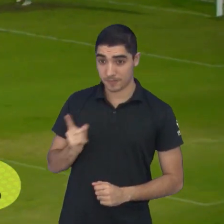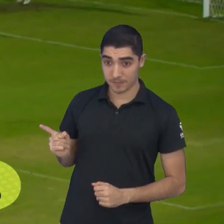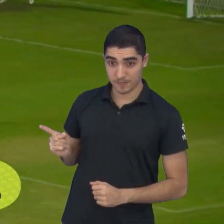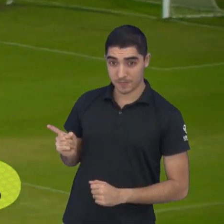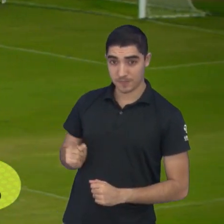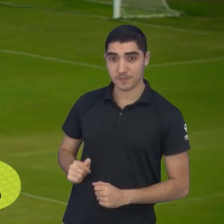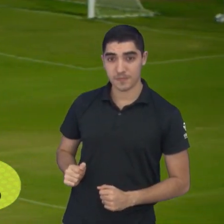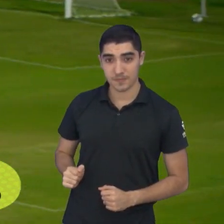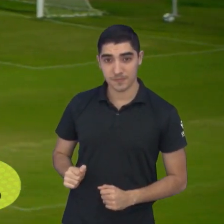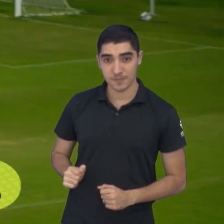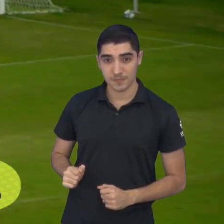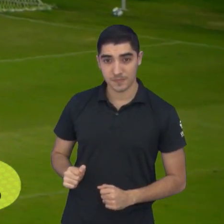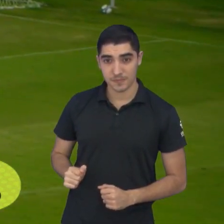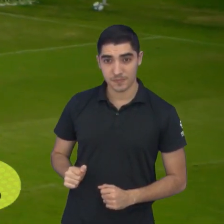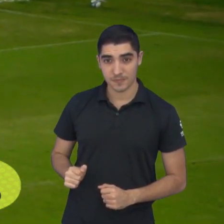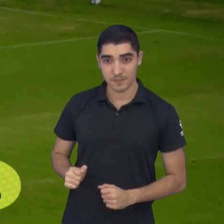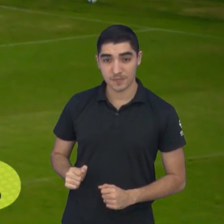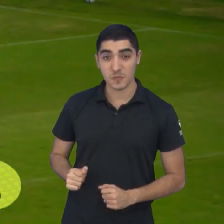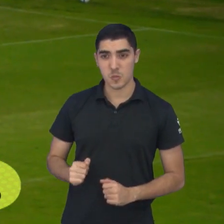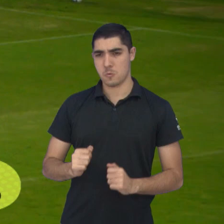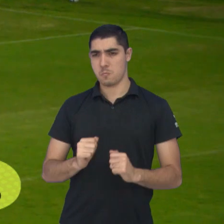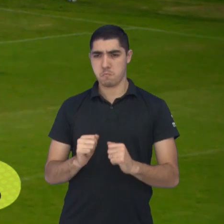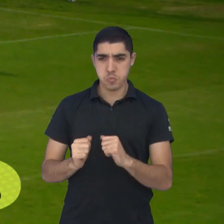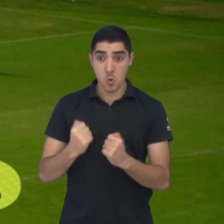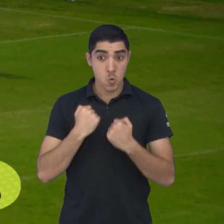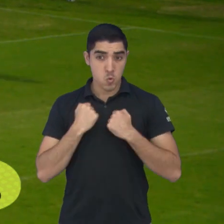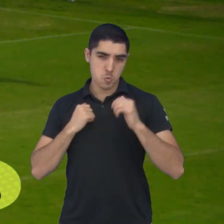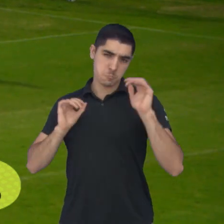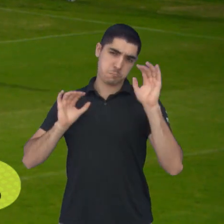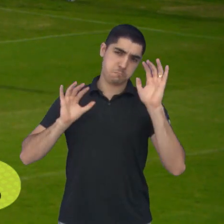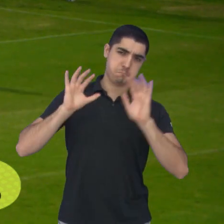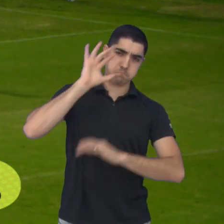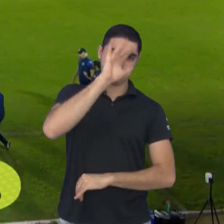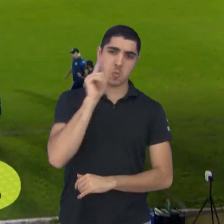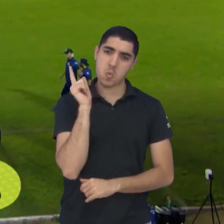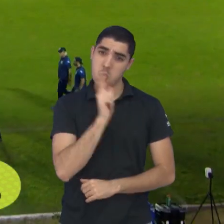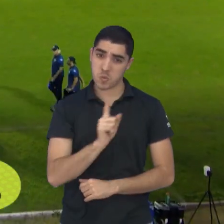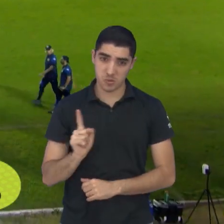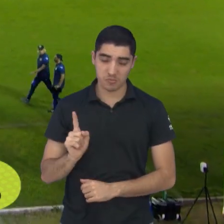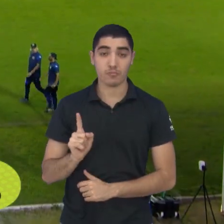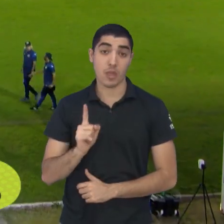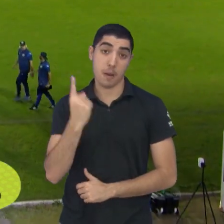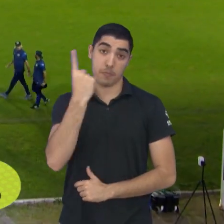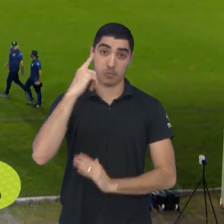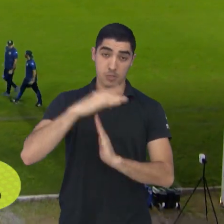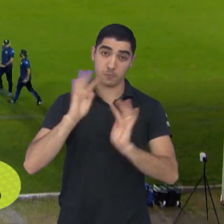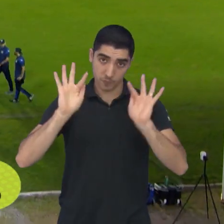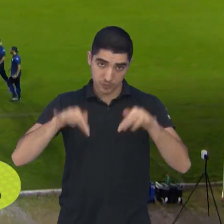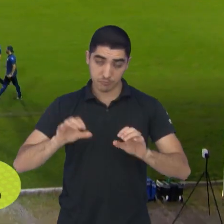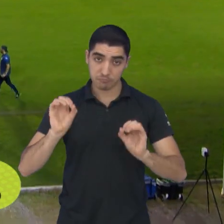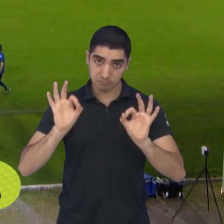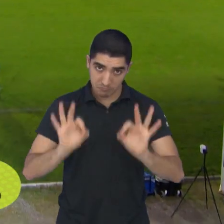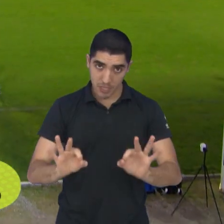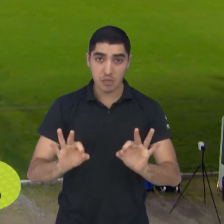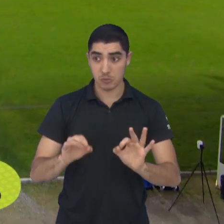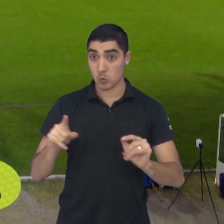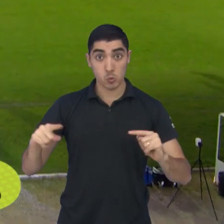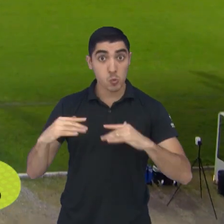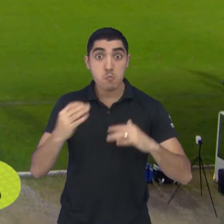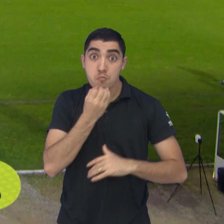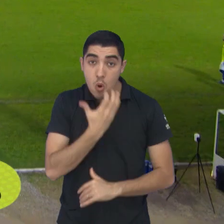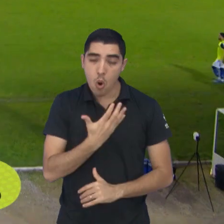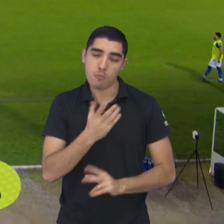Thiago cabeceou firme e André Luiz se redimiu do lance anterior. E o primeiro tempo, apesar de